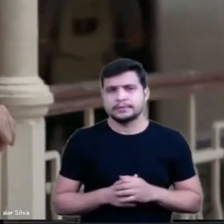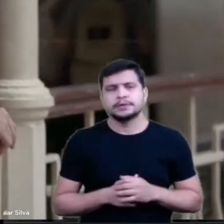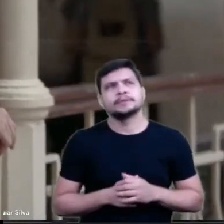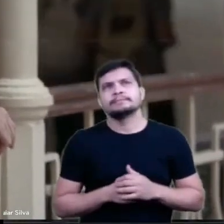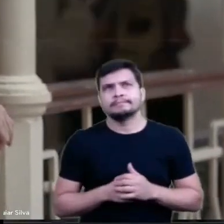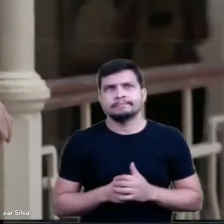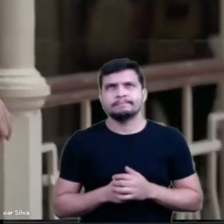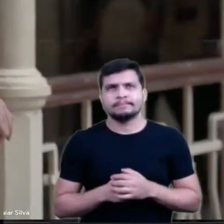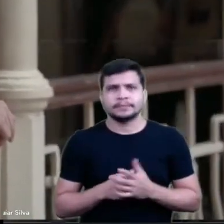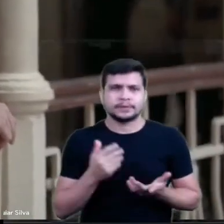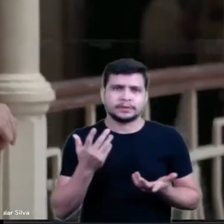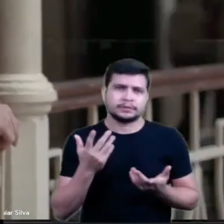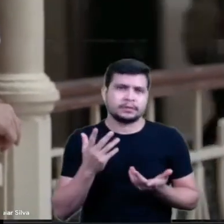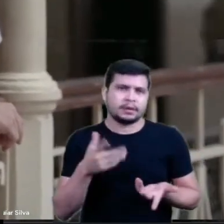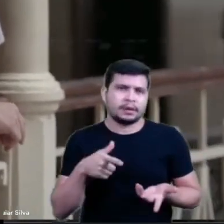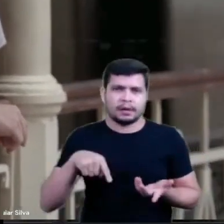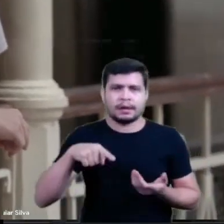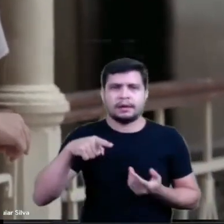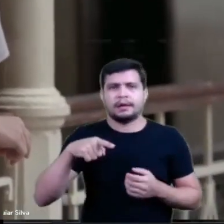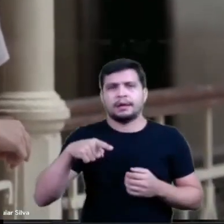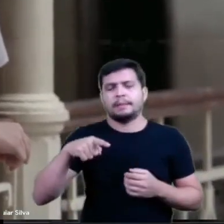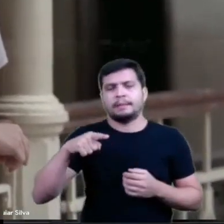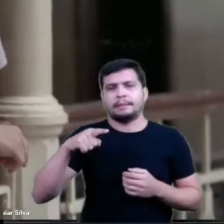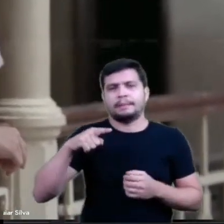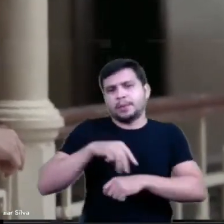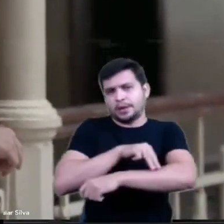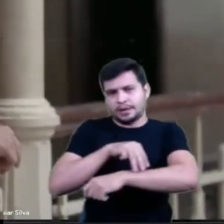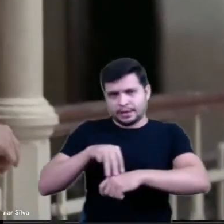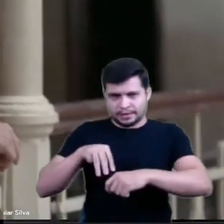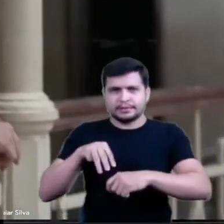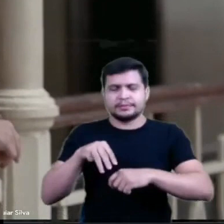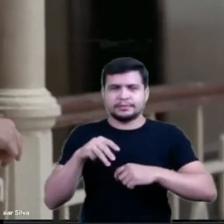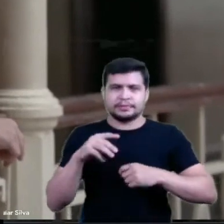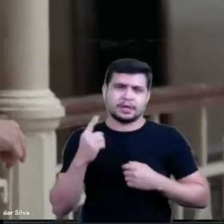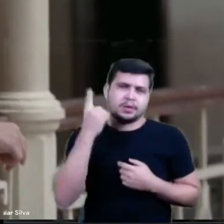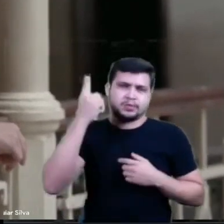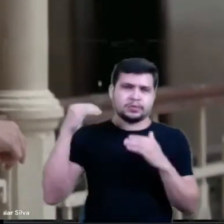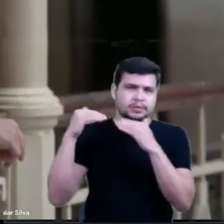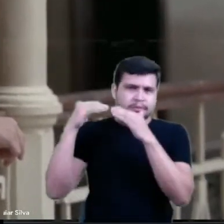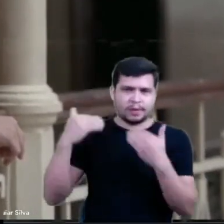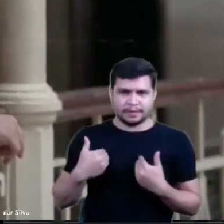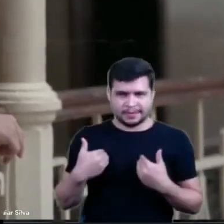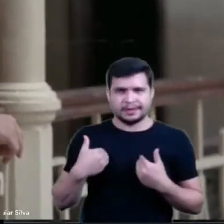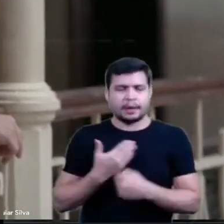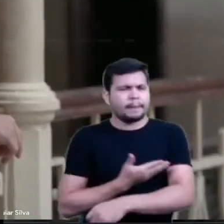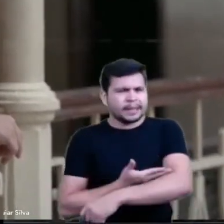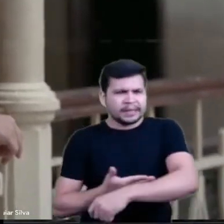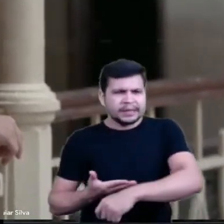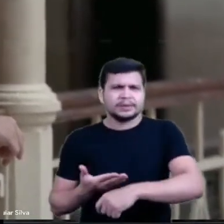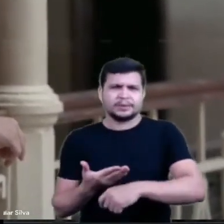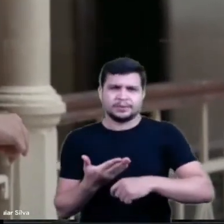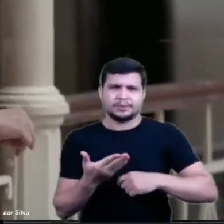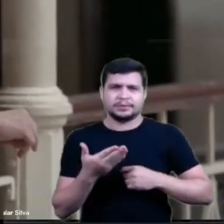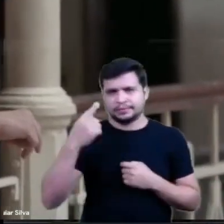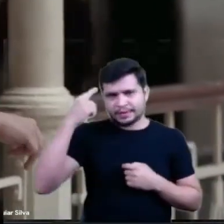Gabriel, ele é moreno, da minha altura, bem branquinho, tem o cabelo todo enroladinho,